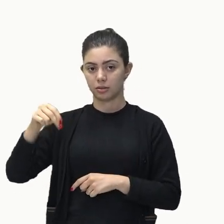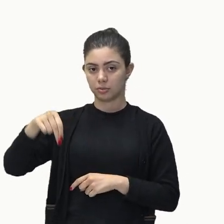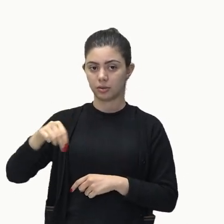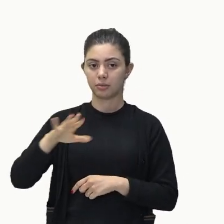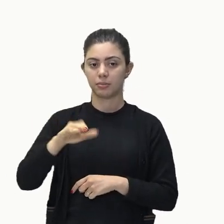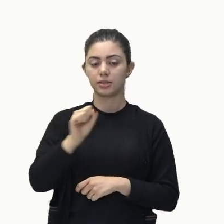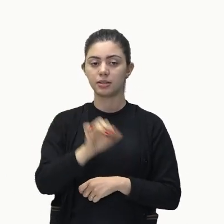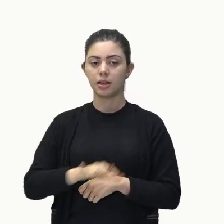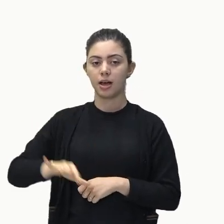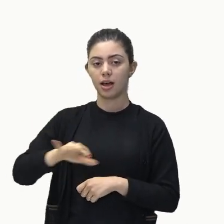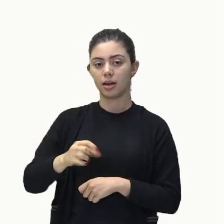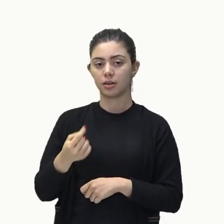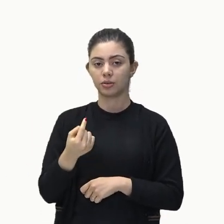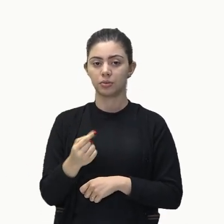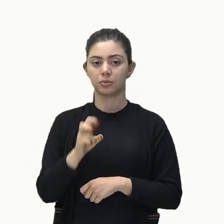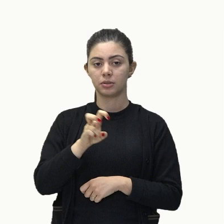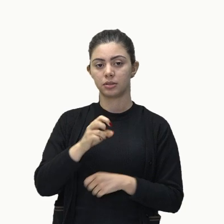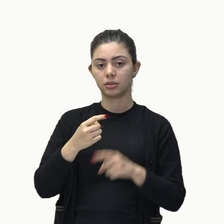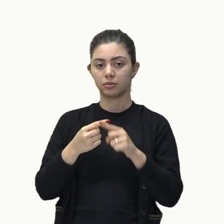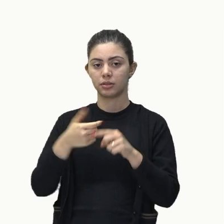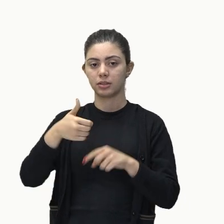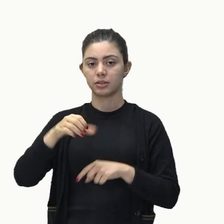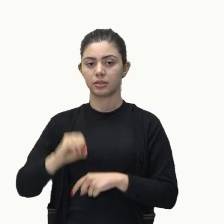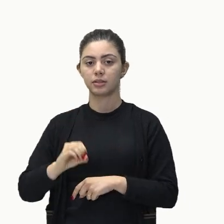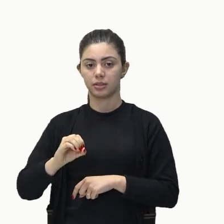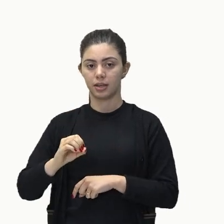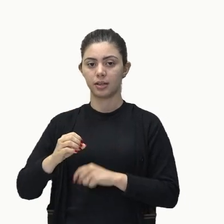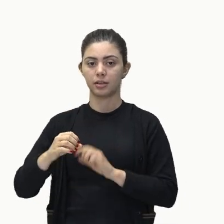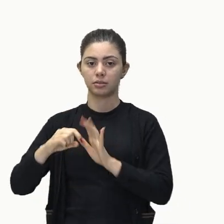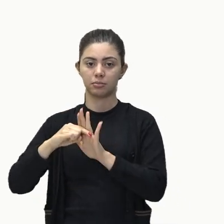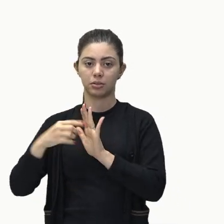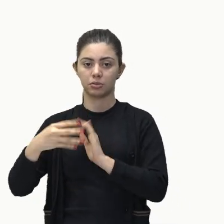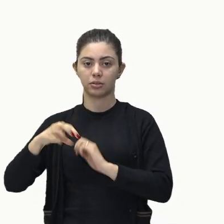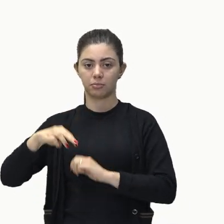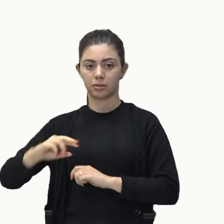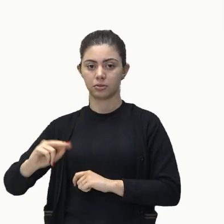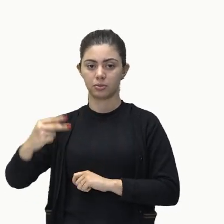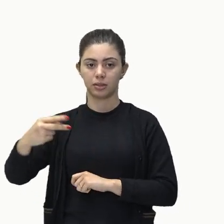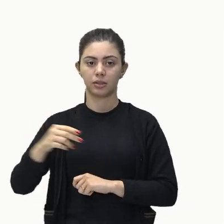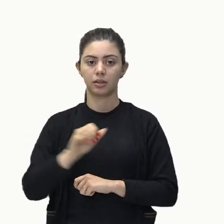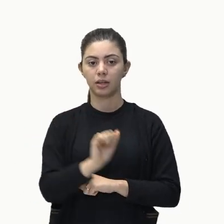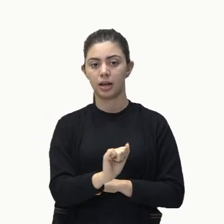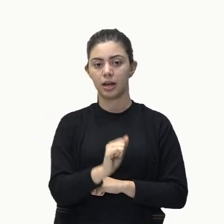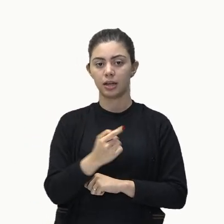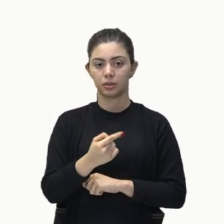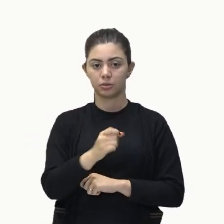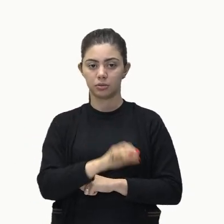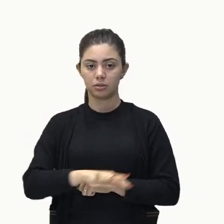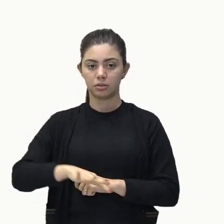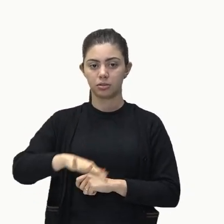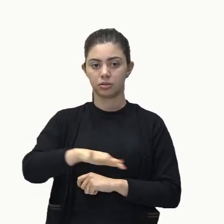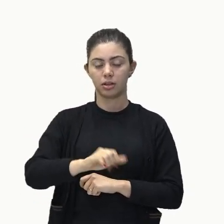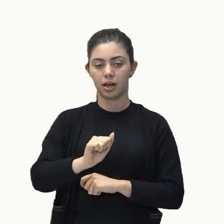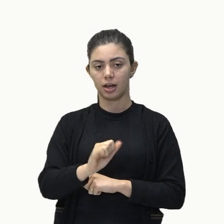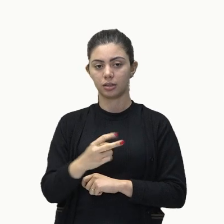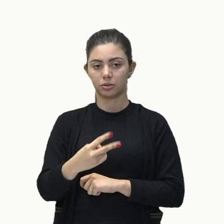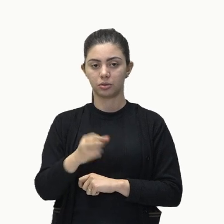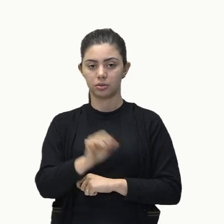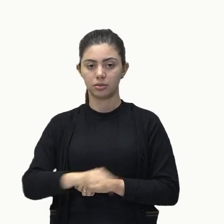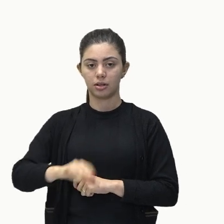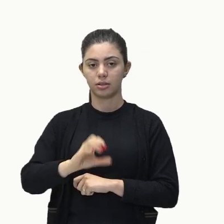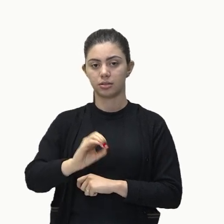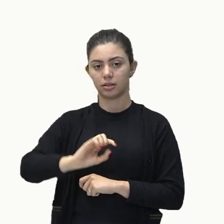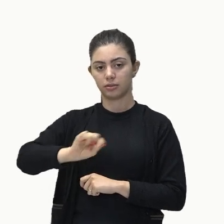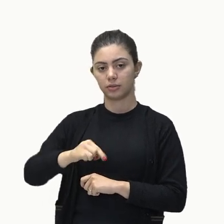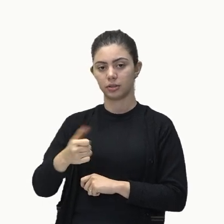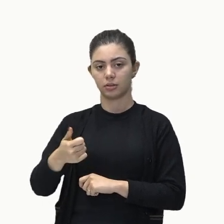5 vezes 10 a menos 4 metro quadrado. A área 2, 0,12 metro quadrado. E eu vou encontrar qual é a força